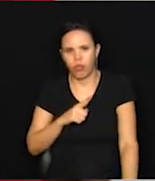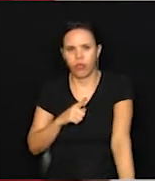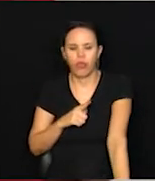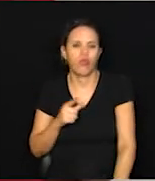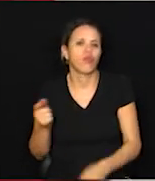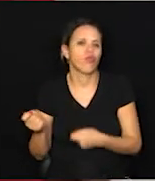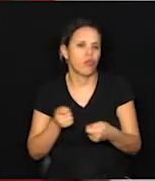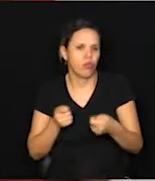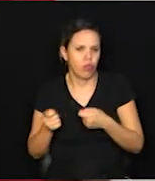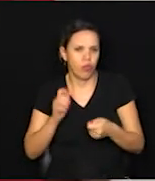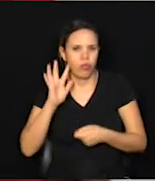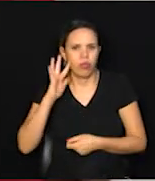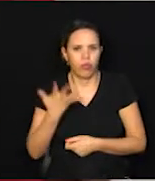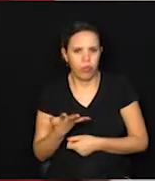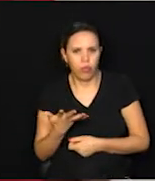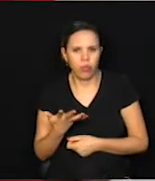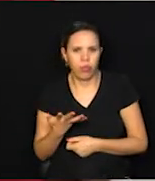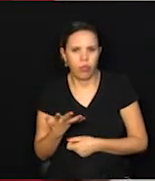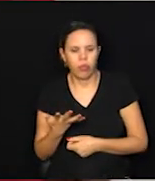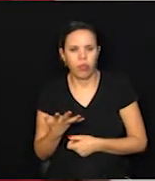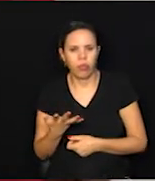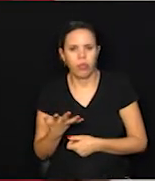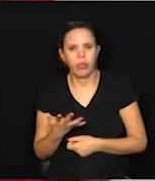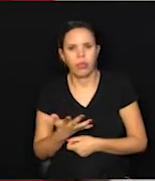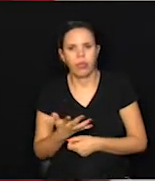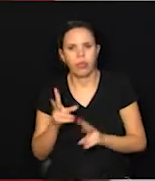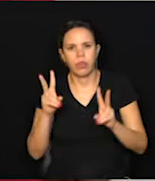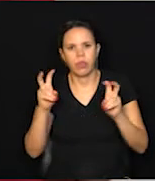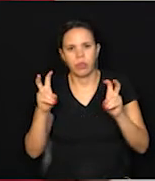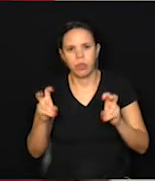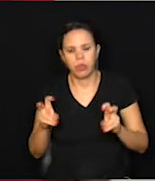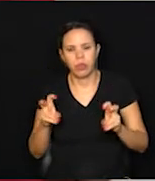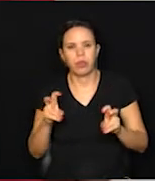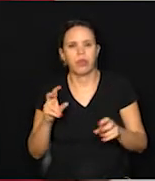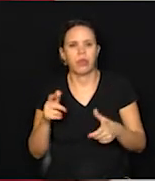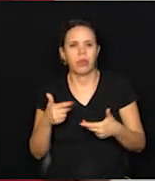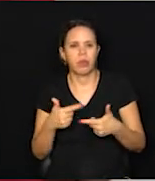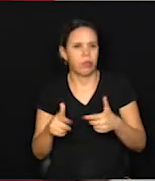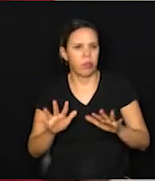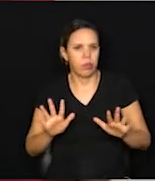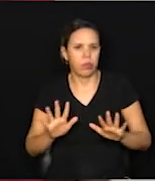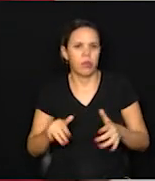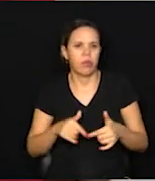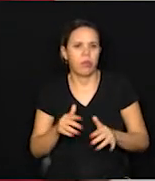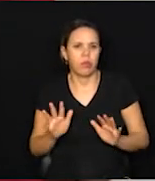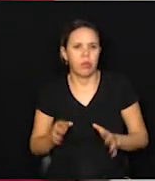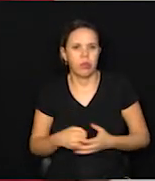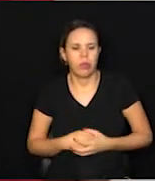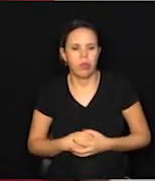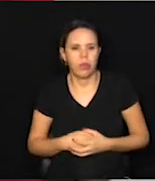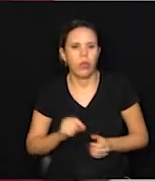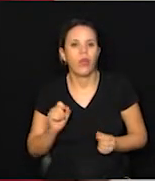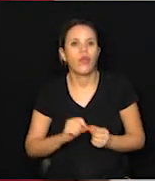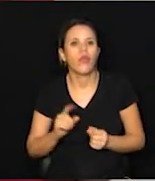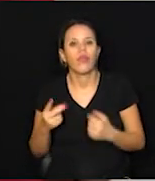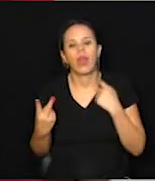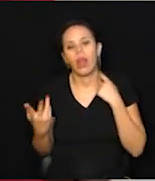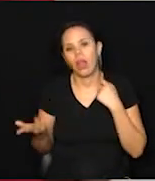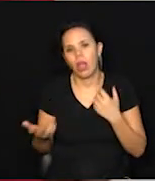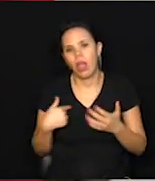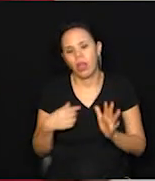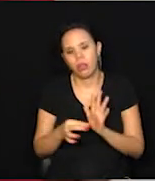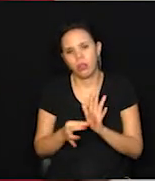lidar com os resultados de assuntos mal trabalhados. O que vale a pena, e eu